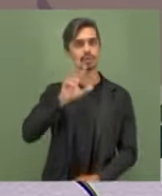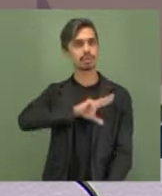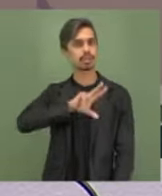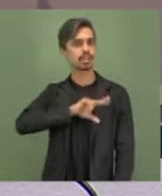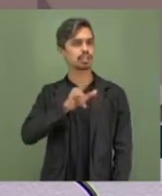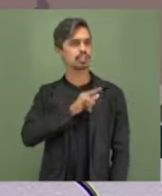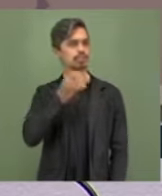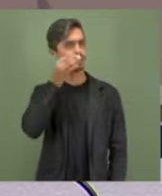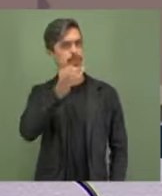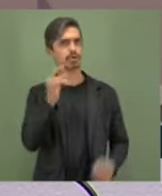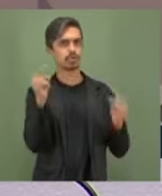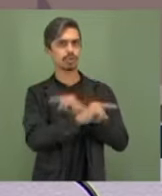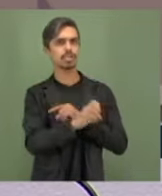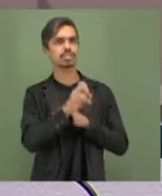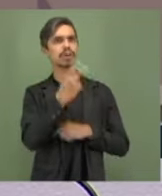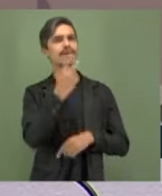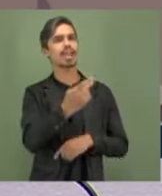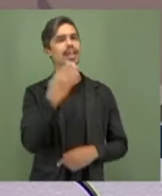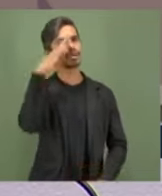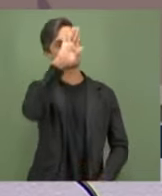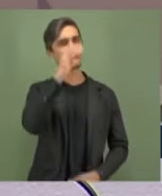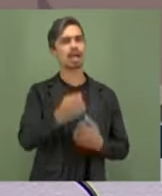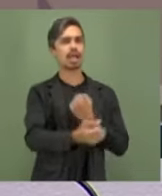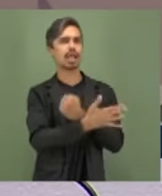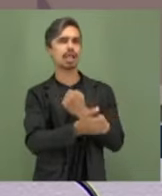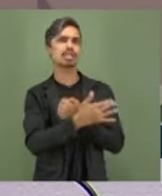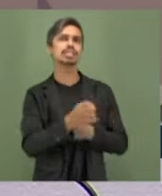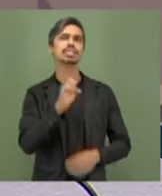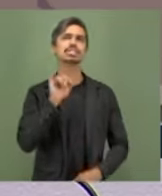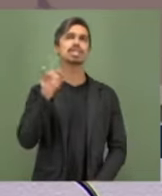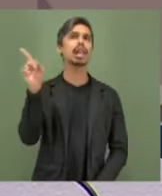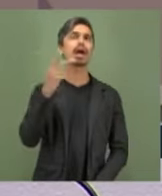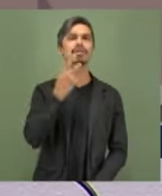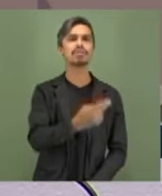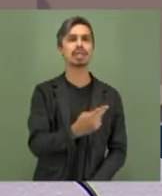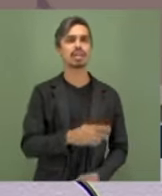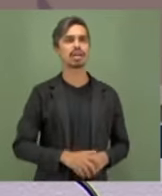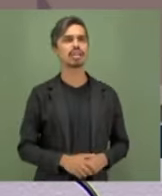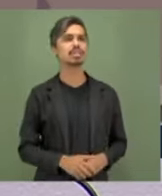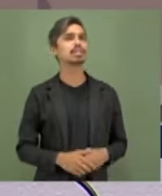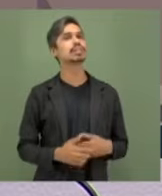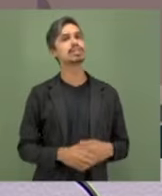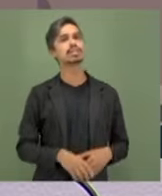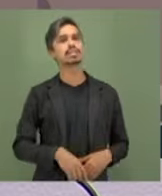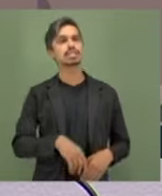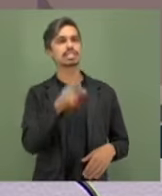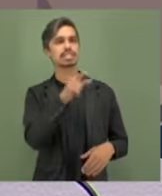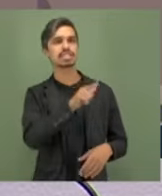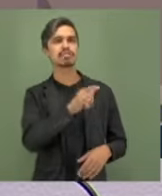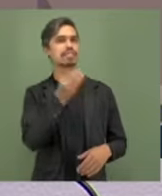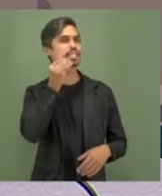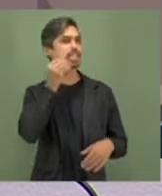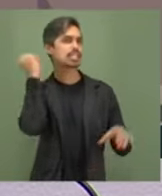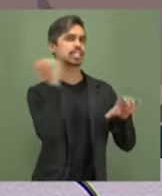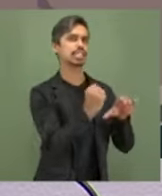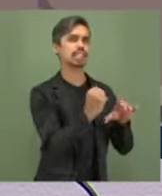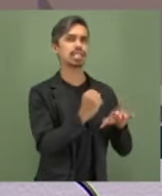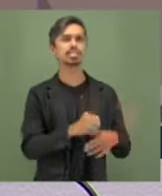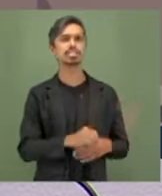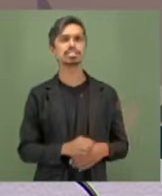eu andasse a dizer que Bolsonaro era corrupto, se eu andasse a dizer que ele devia ter sido assassinado com a facada, se eu andasse a dizer